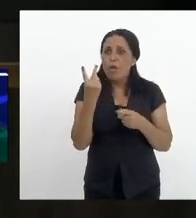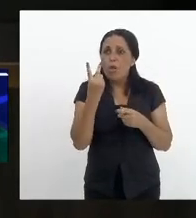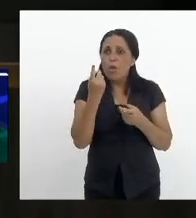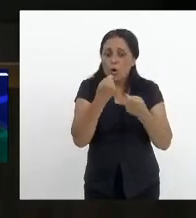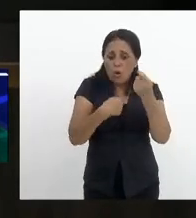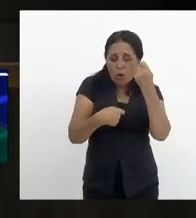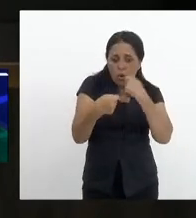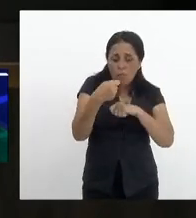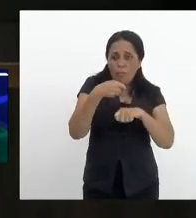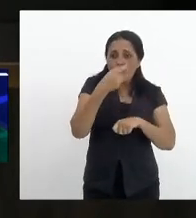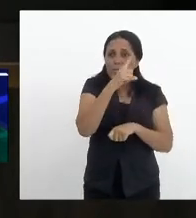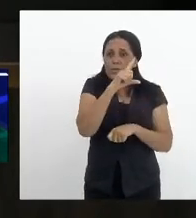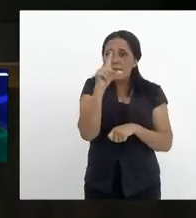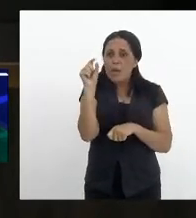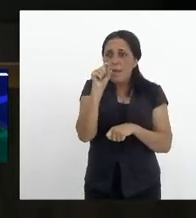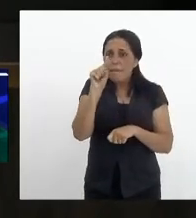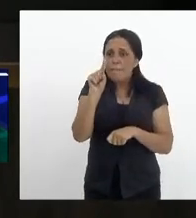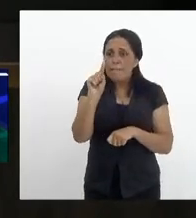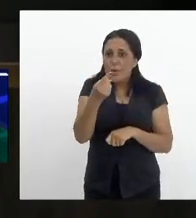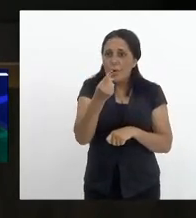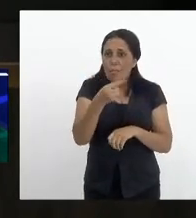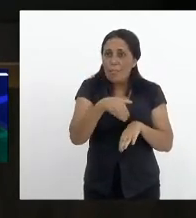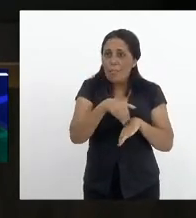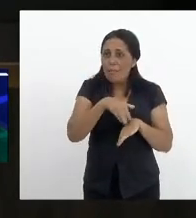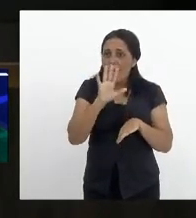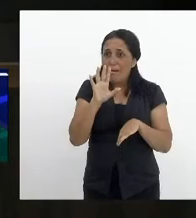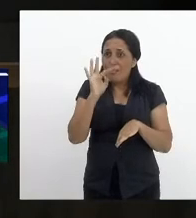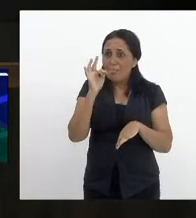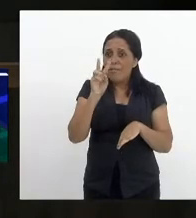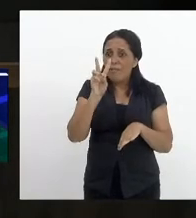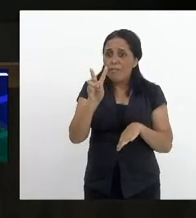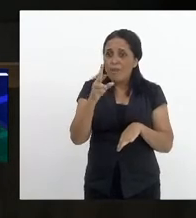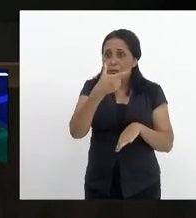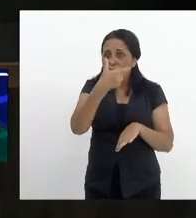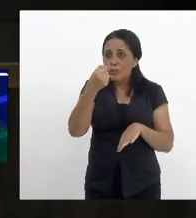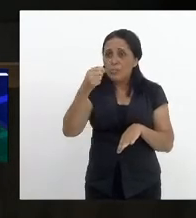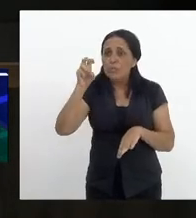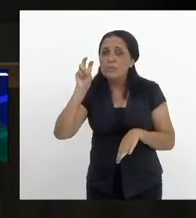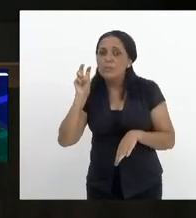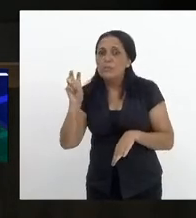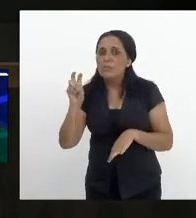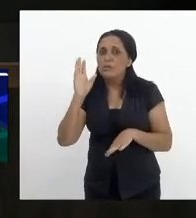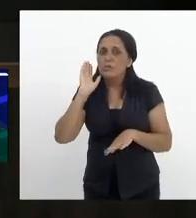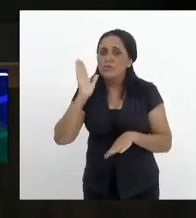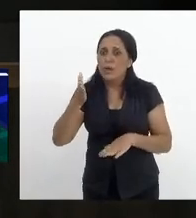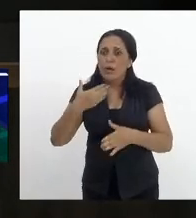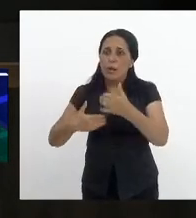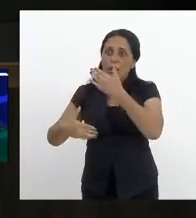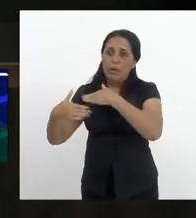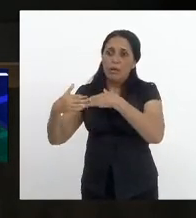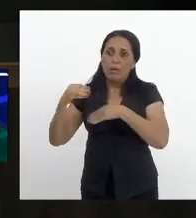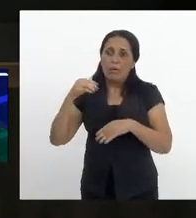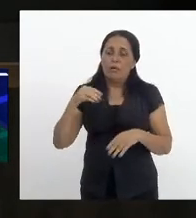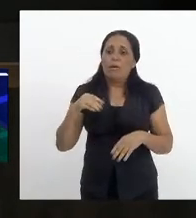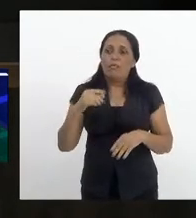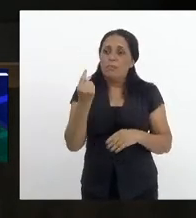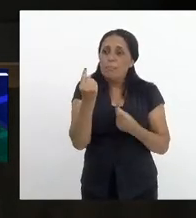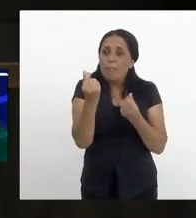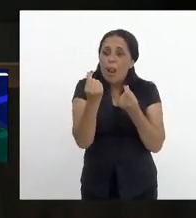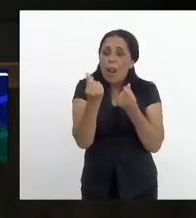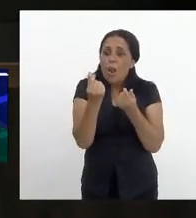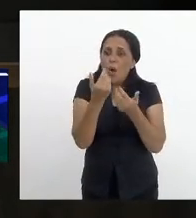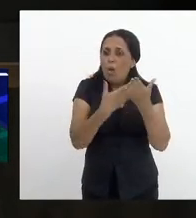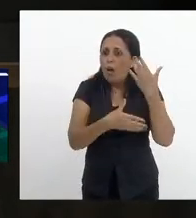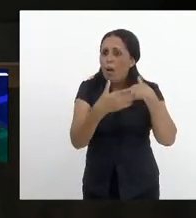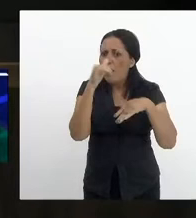de R$100 mil para a TV que estava aqui desde 2005. O preço é lá de trás.